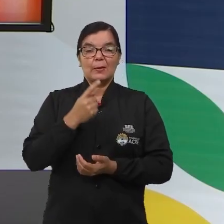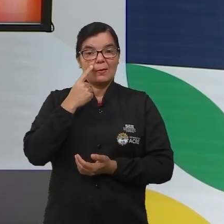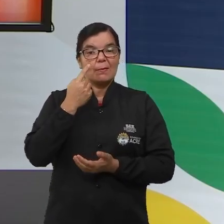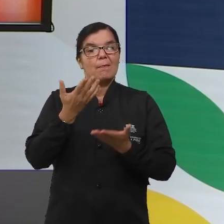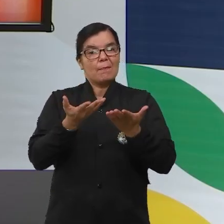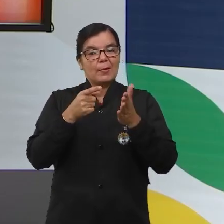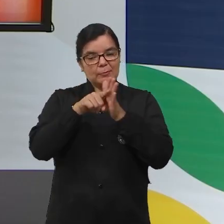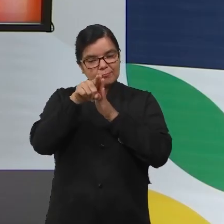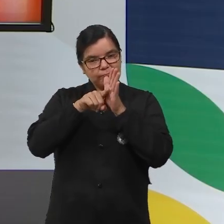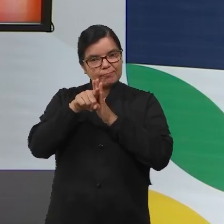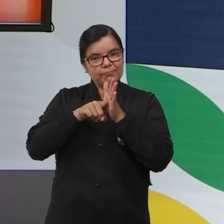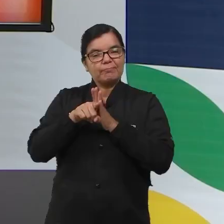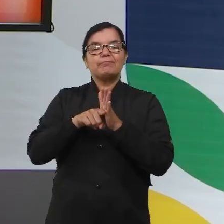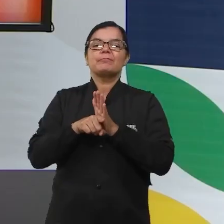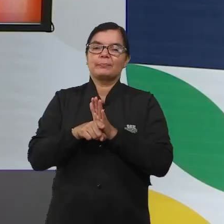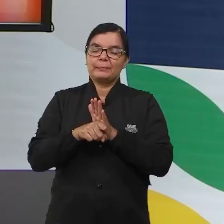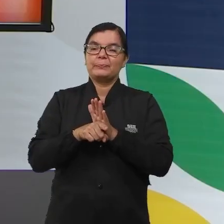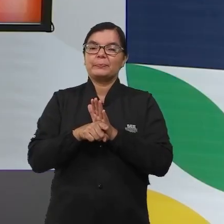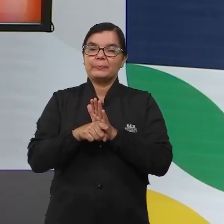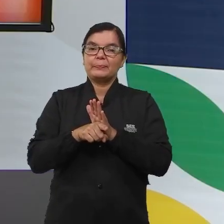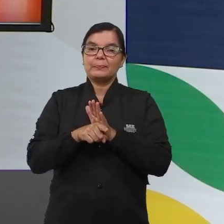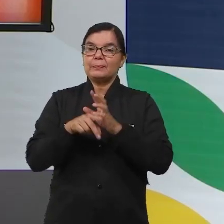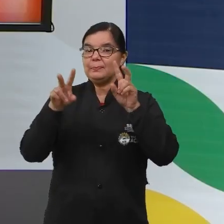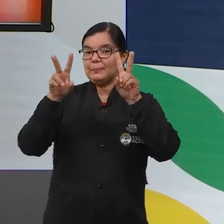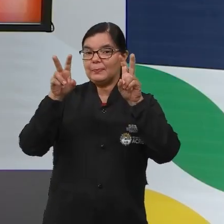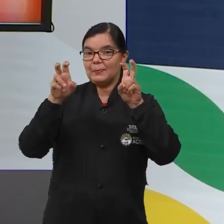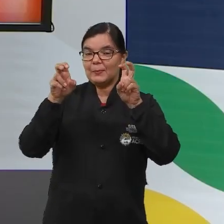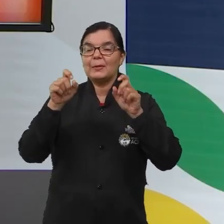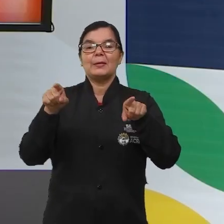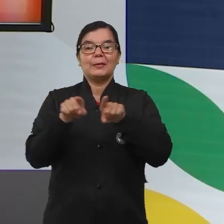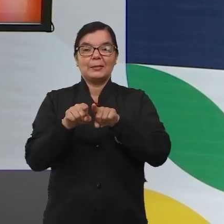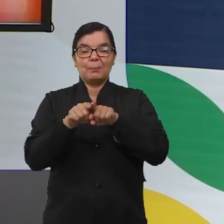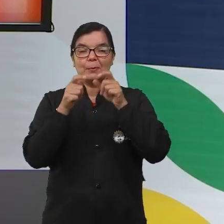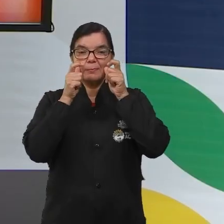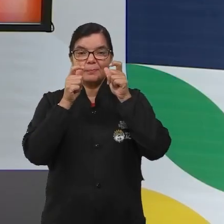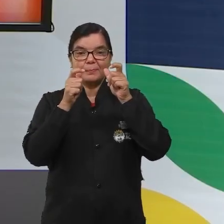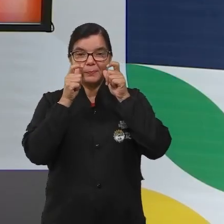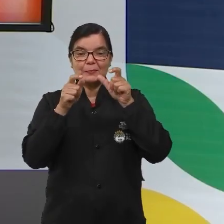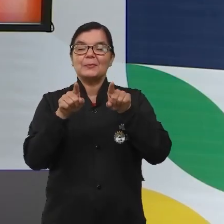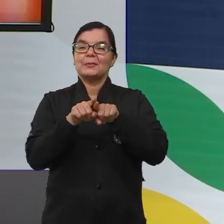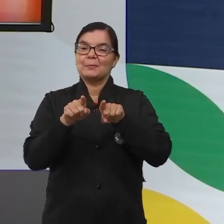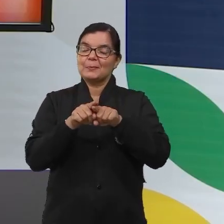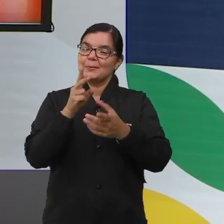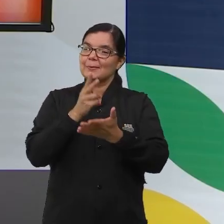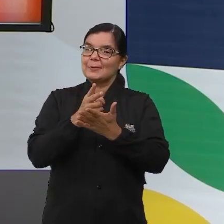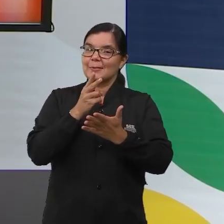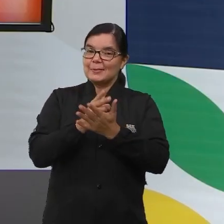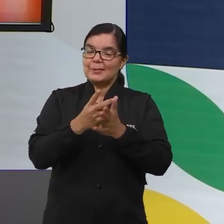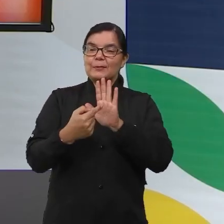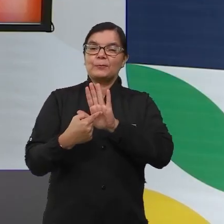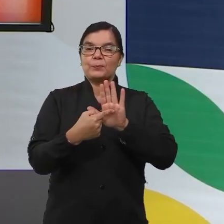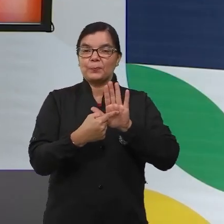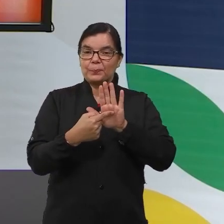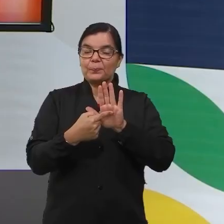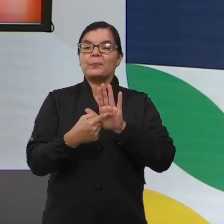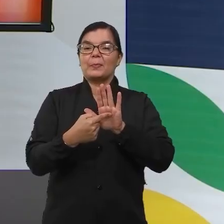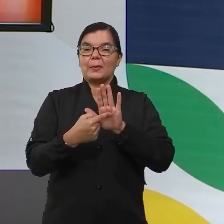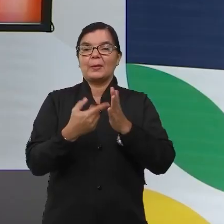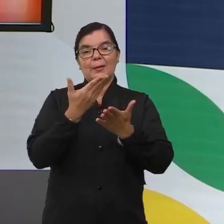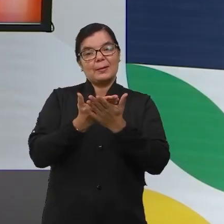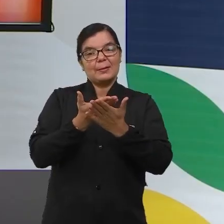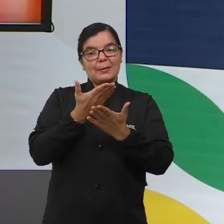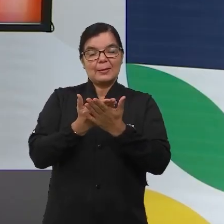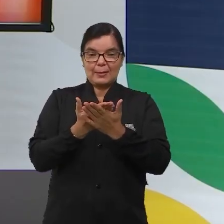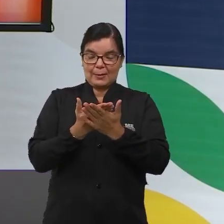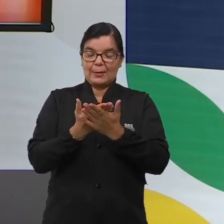busque mais repertório a respeito desse tema e também fique ligadinho aqui que a gente está sempre trazendo